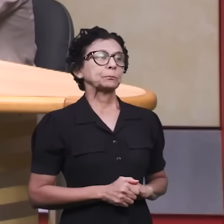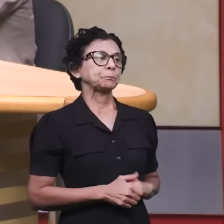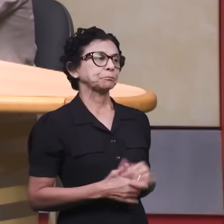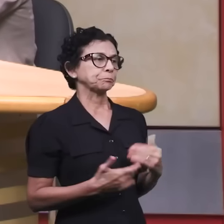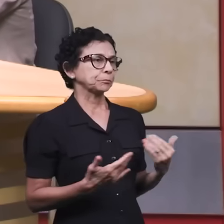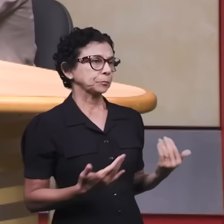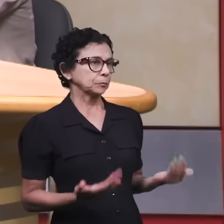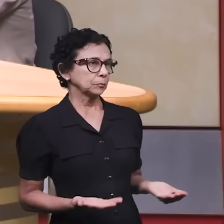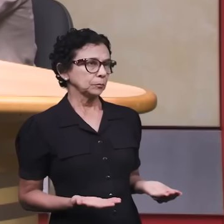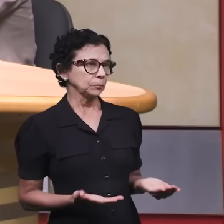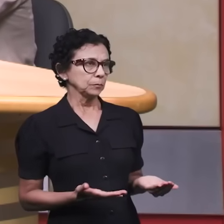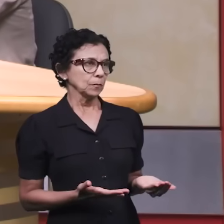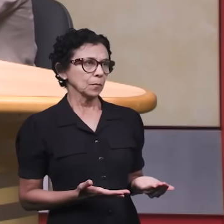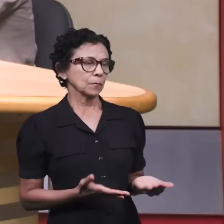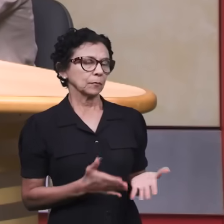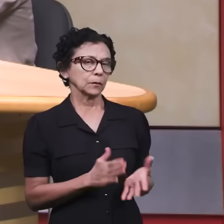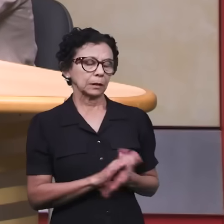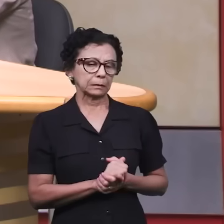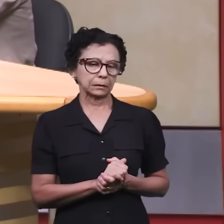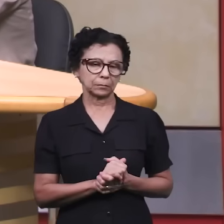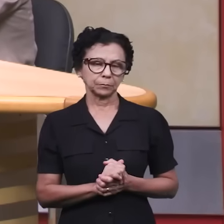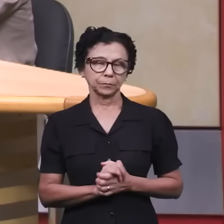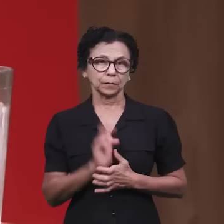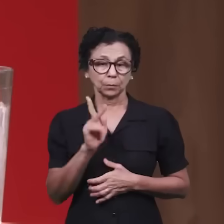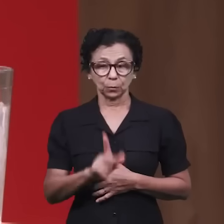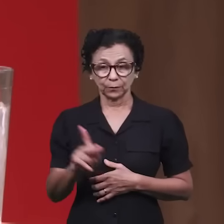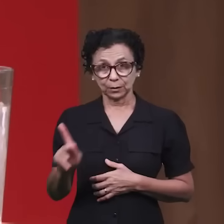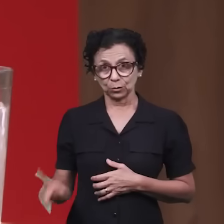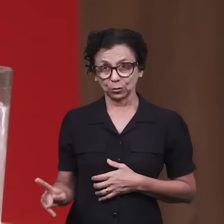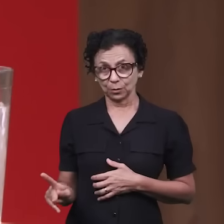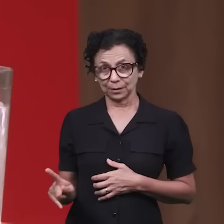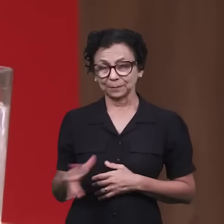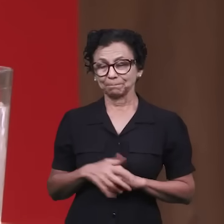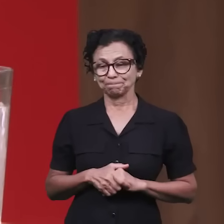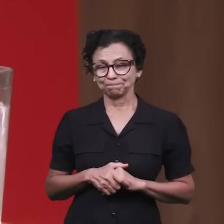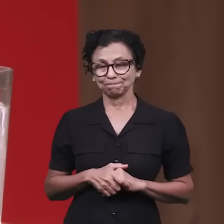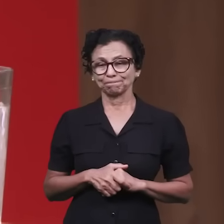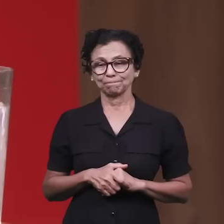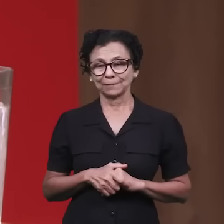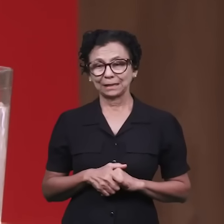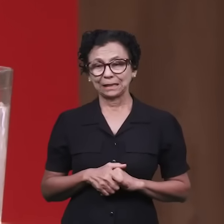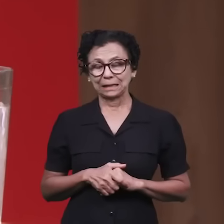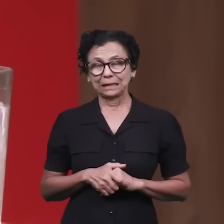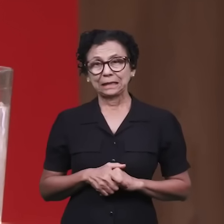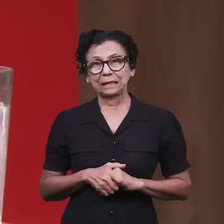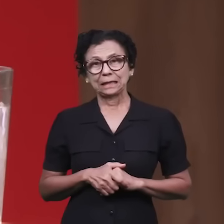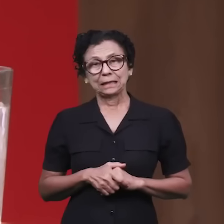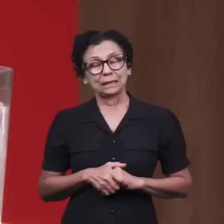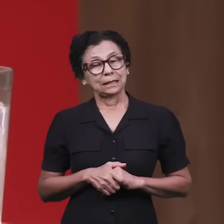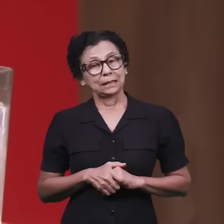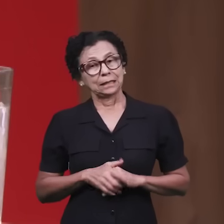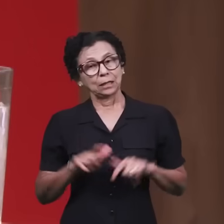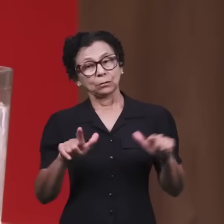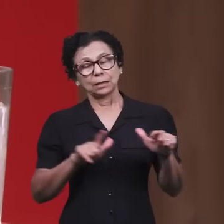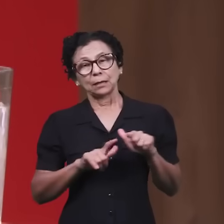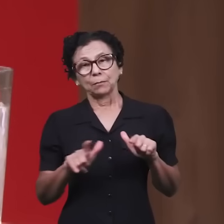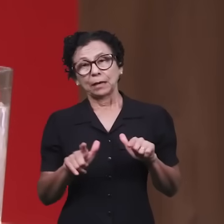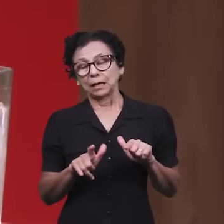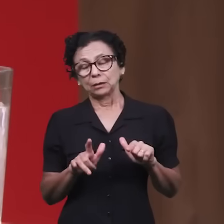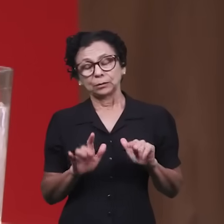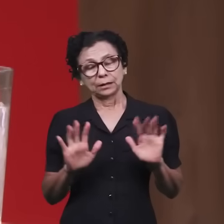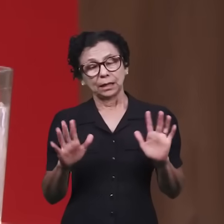o trabalho das professoras é um trabalho até que eu confesso que eu